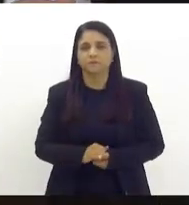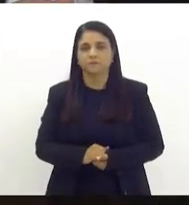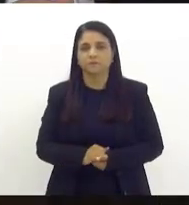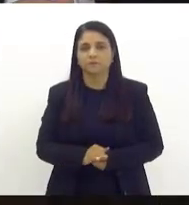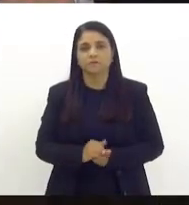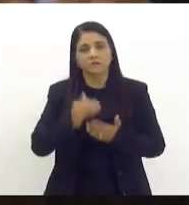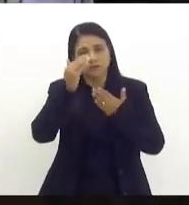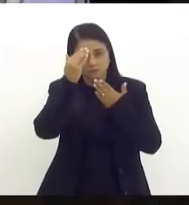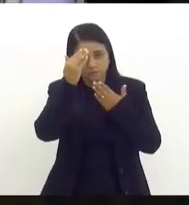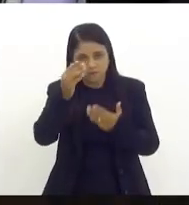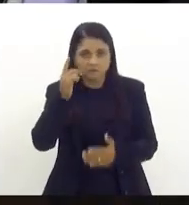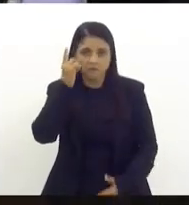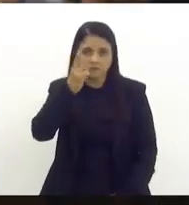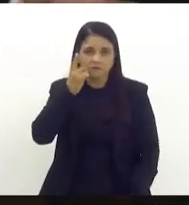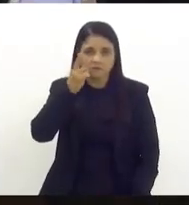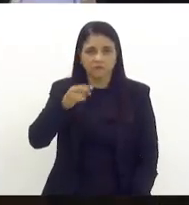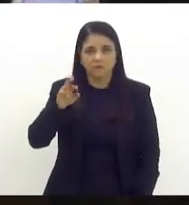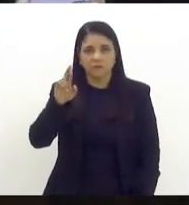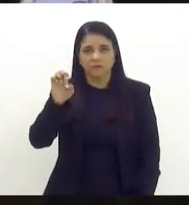Obrigado Renata